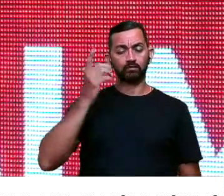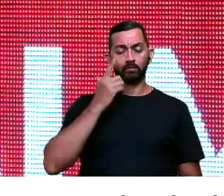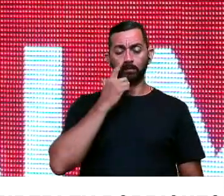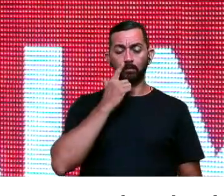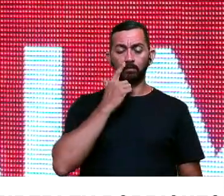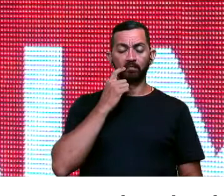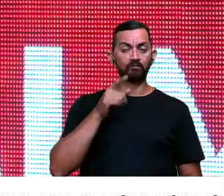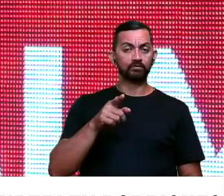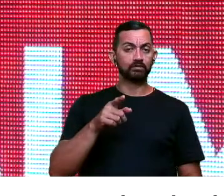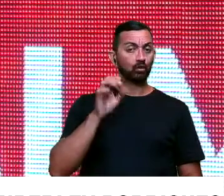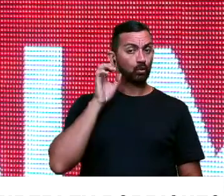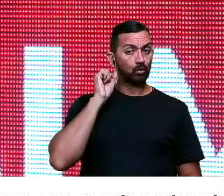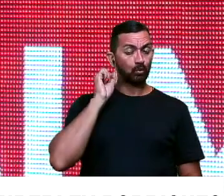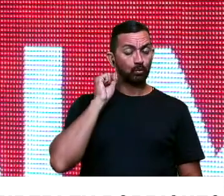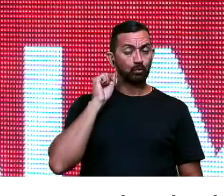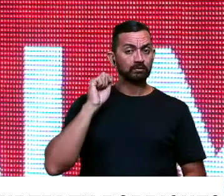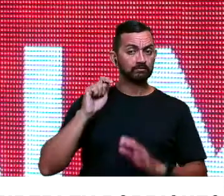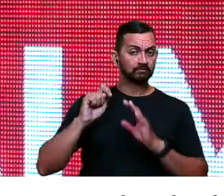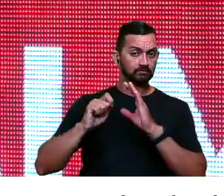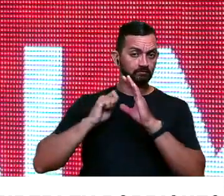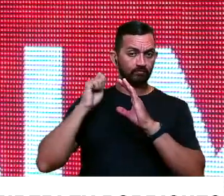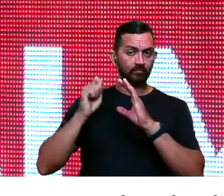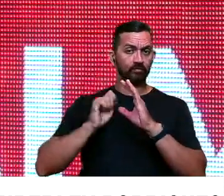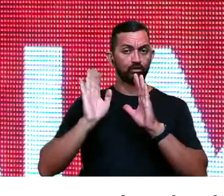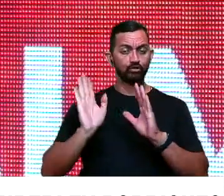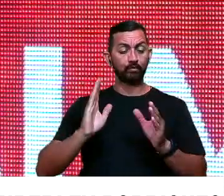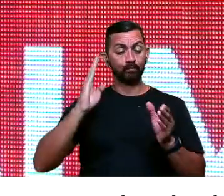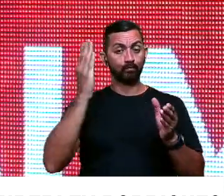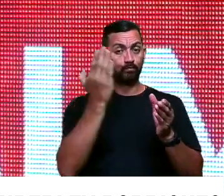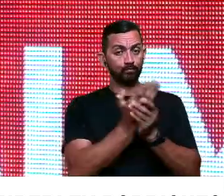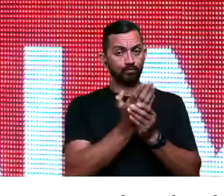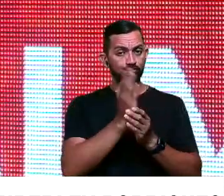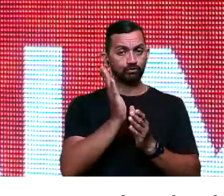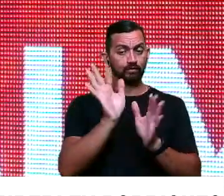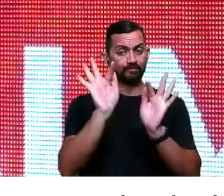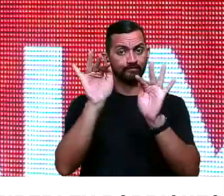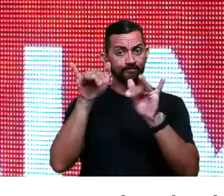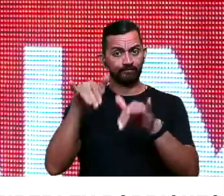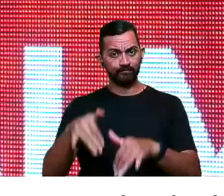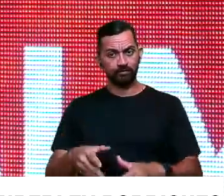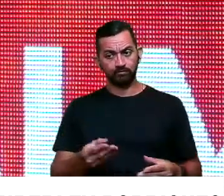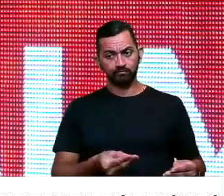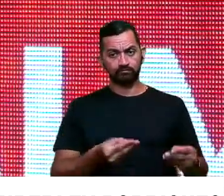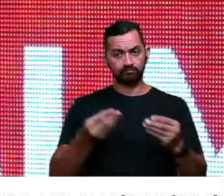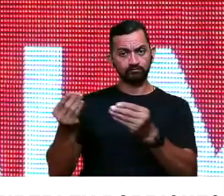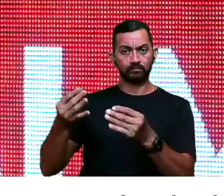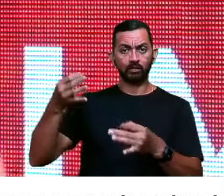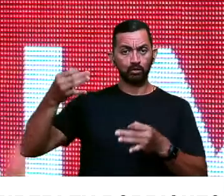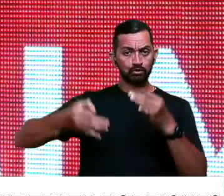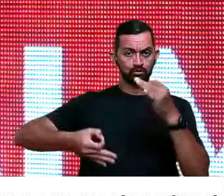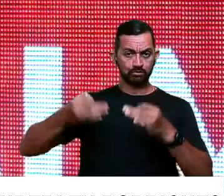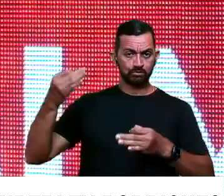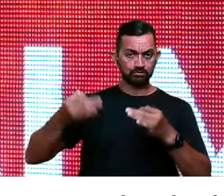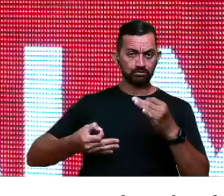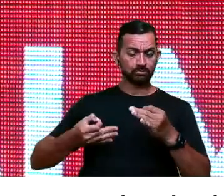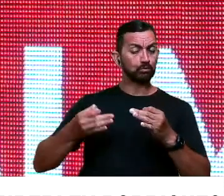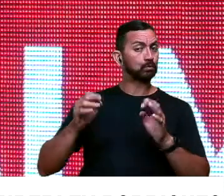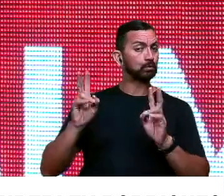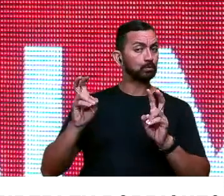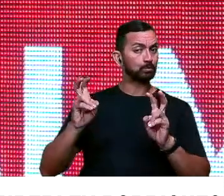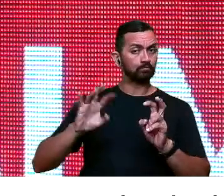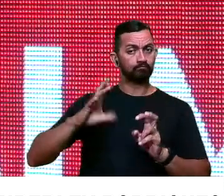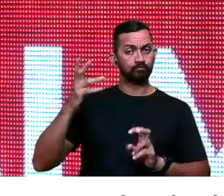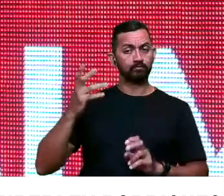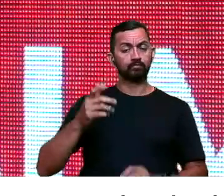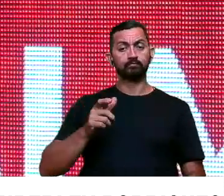esse caso, antes de você ouvir o vídeo. Segundo o inquérito que já foi finalizado e encaminhado à justiça a respeito